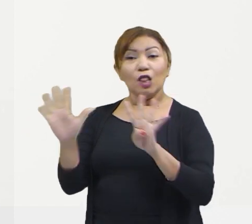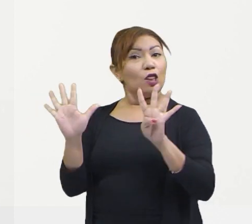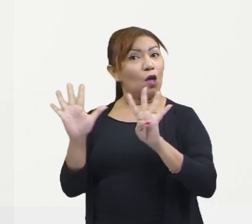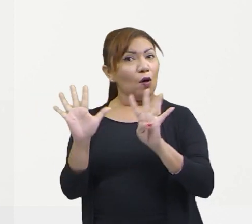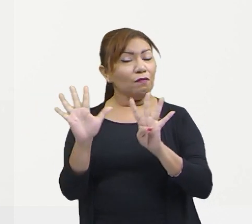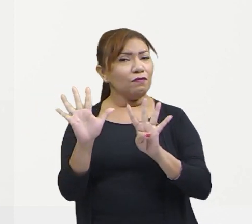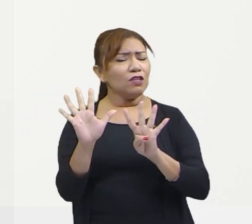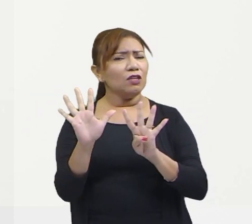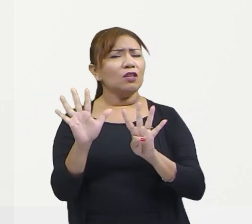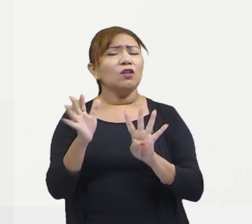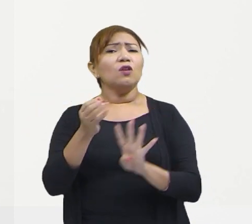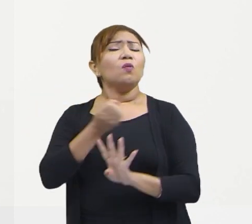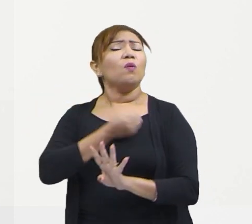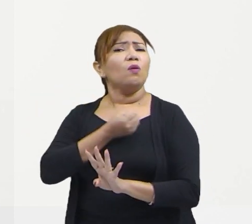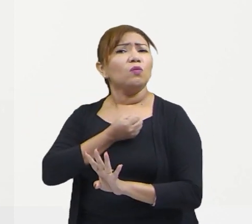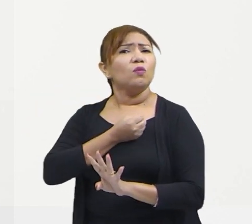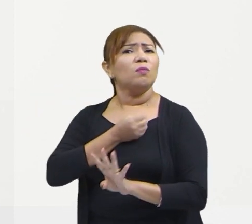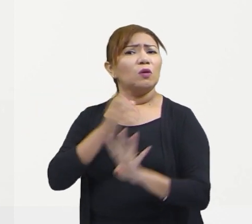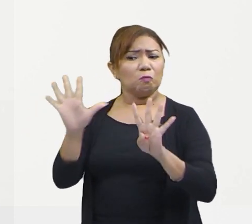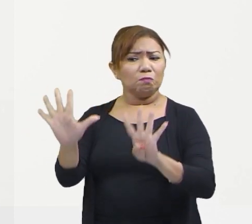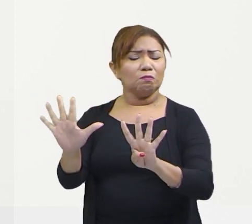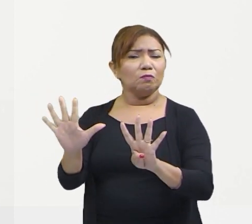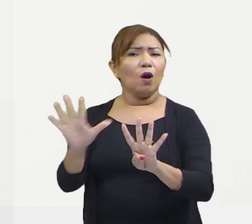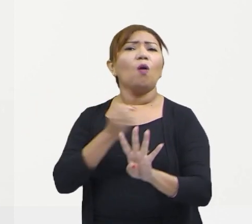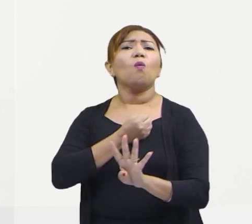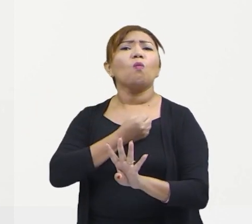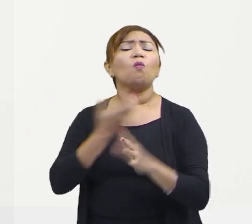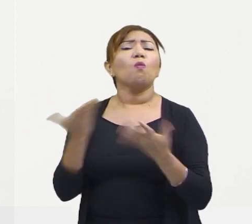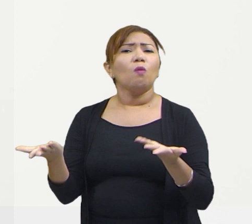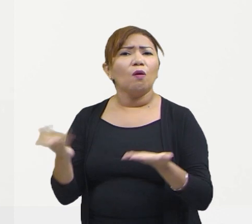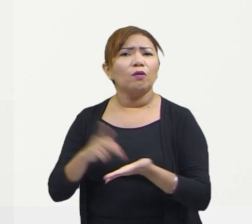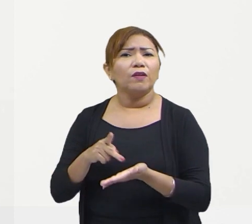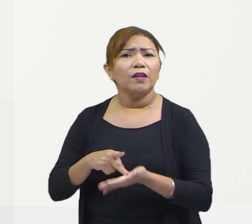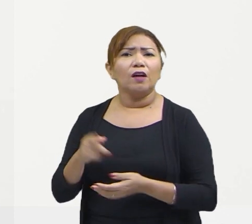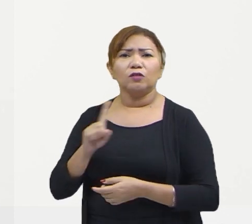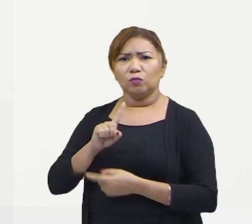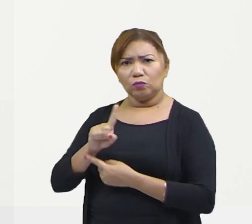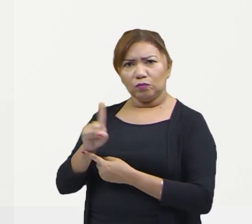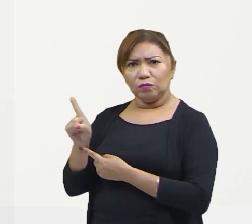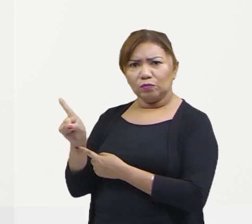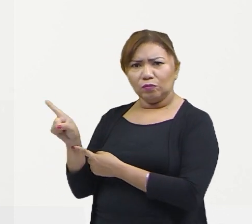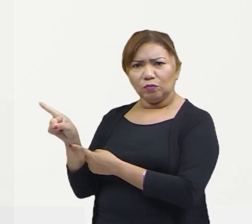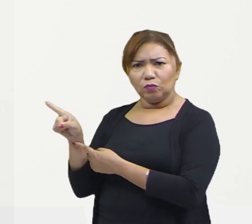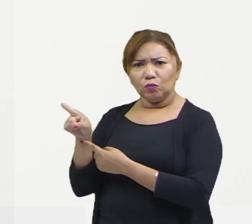9. Vamos ver o número aqui embaixo que se parece com 9?